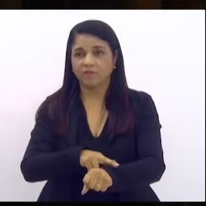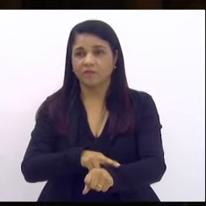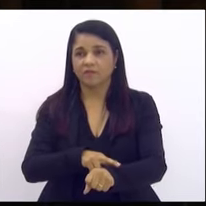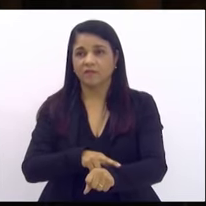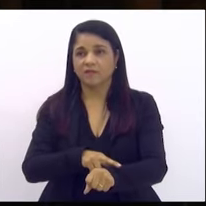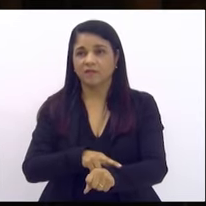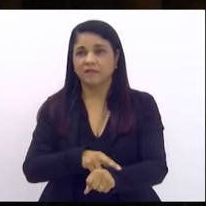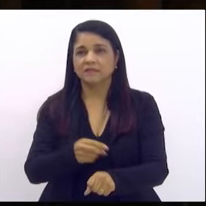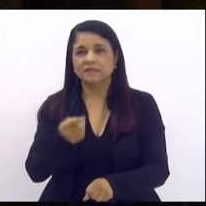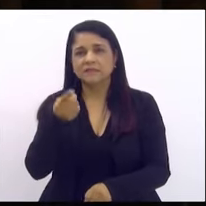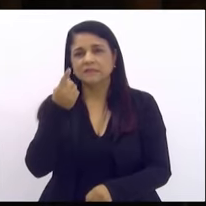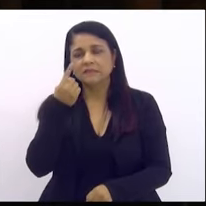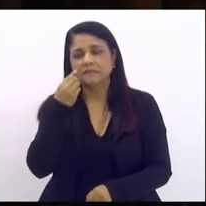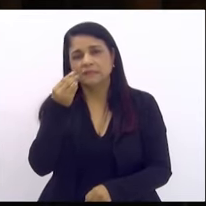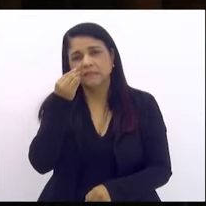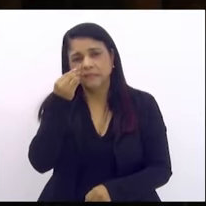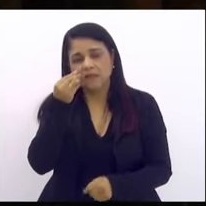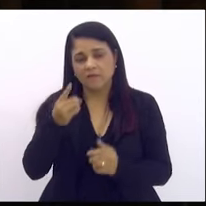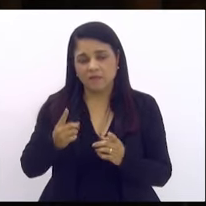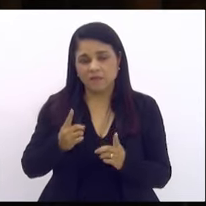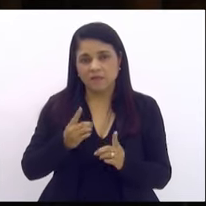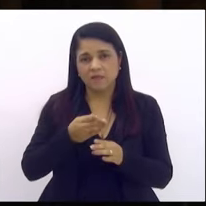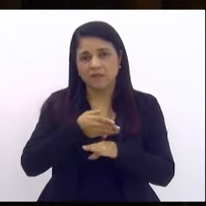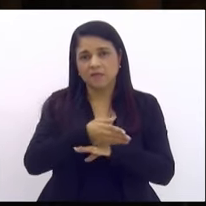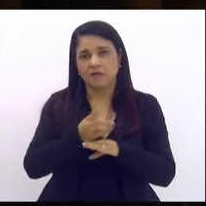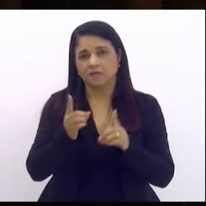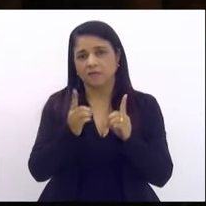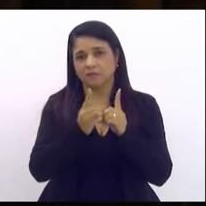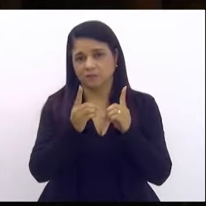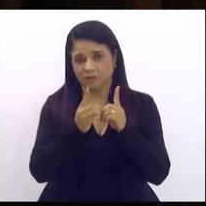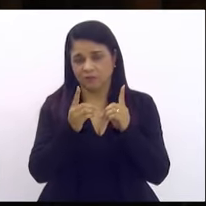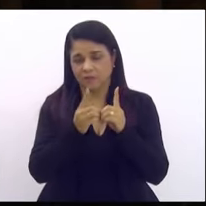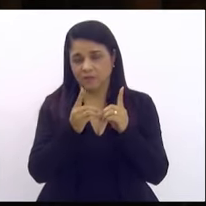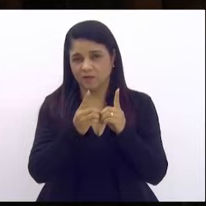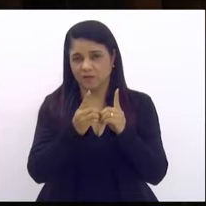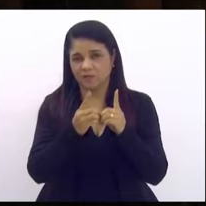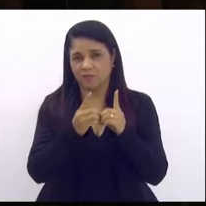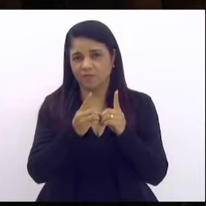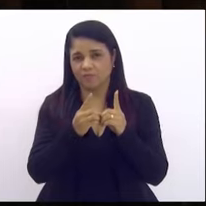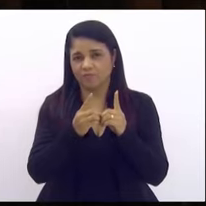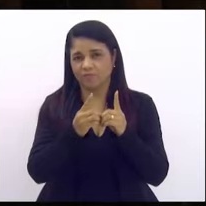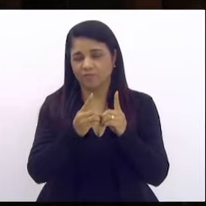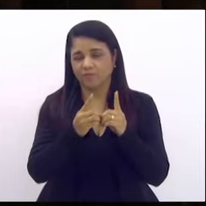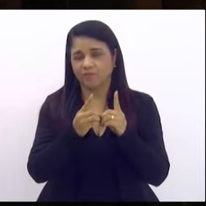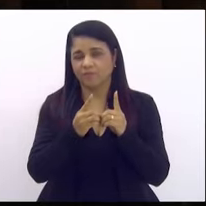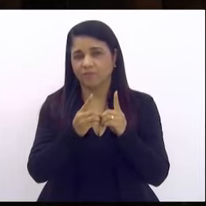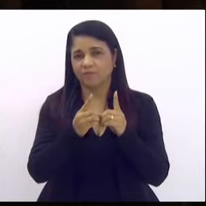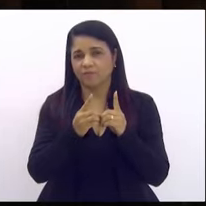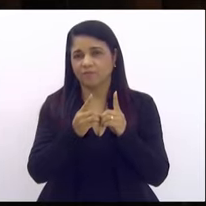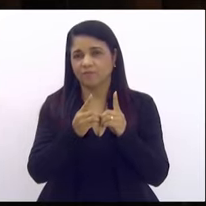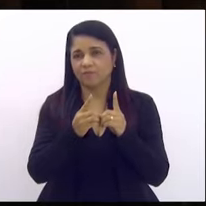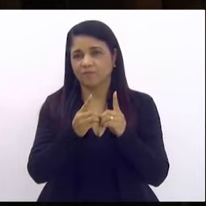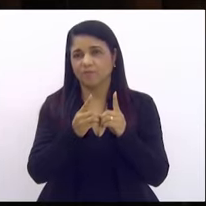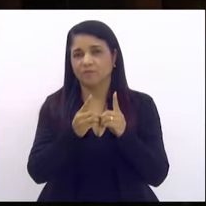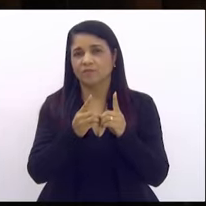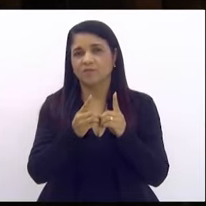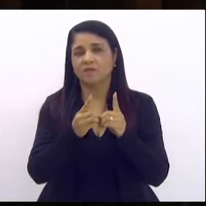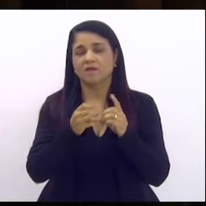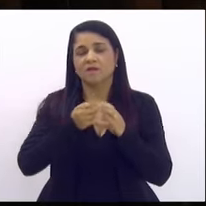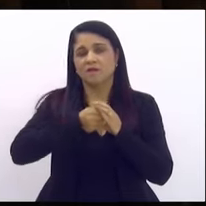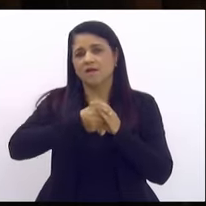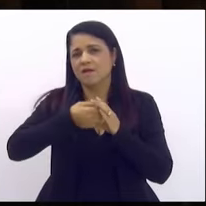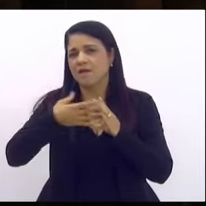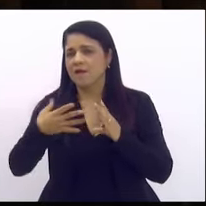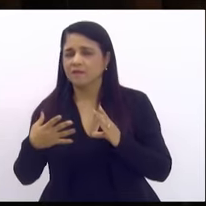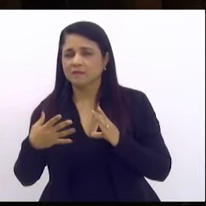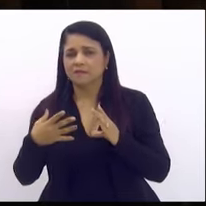at trende que imaginava-se ali eh a disposição de colocar características